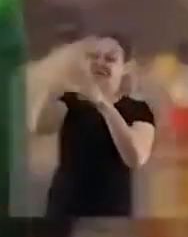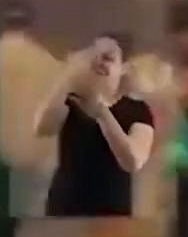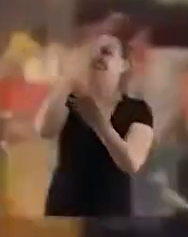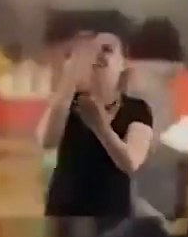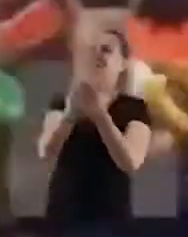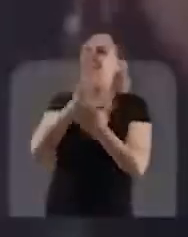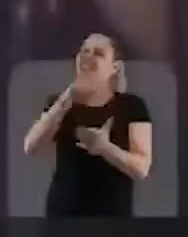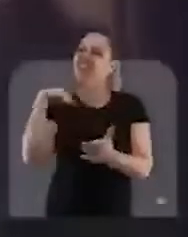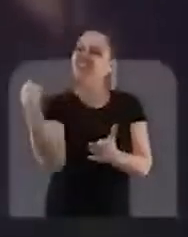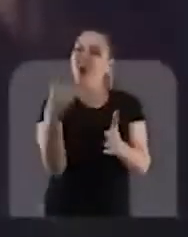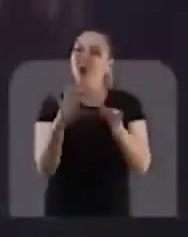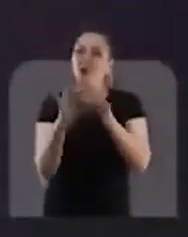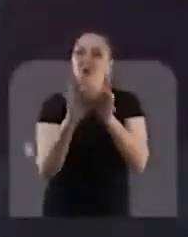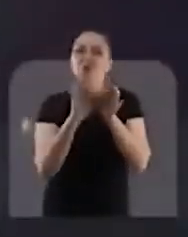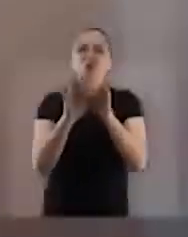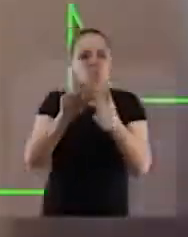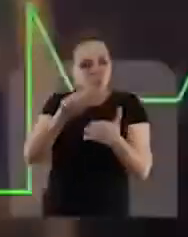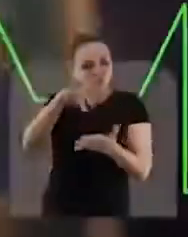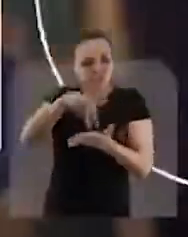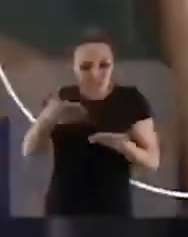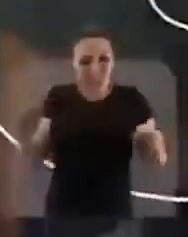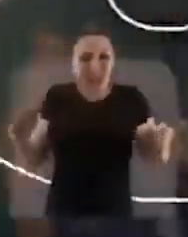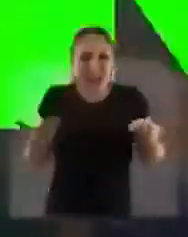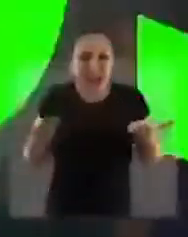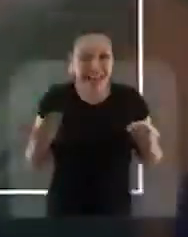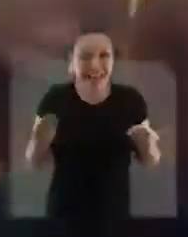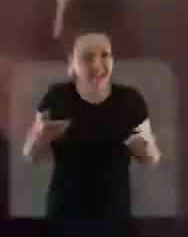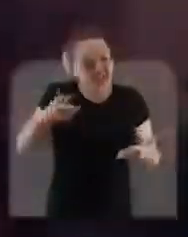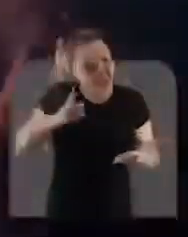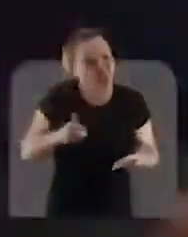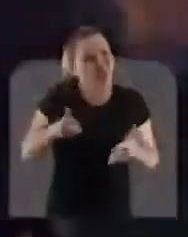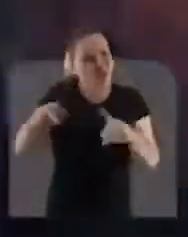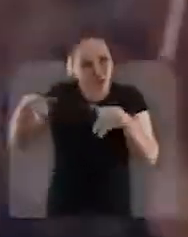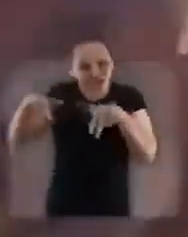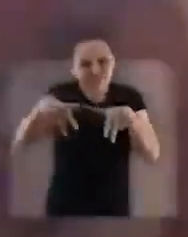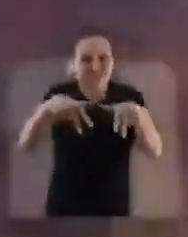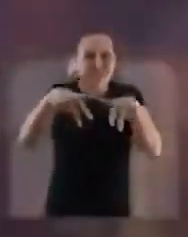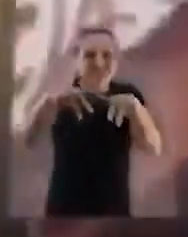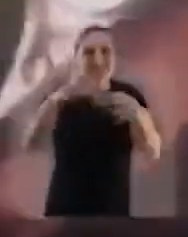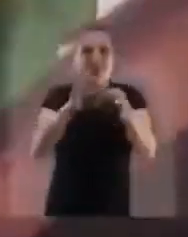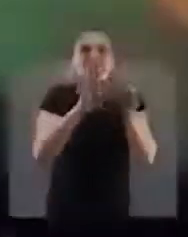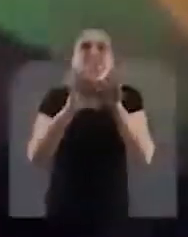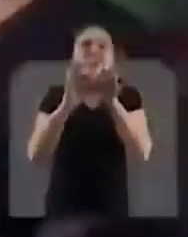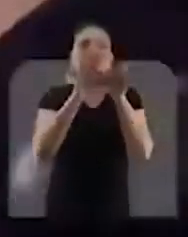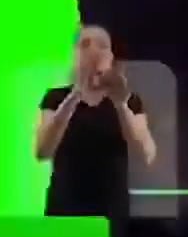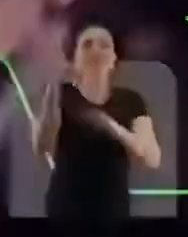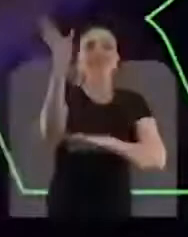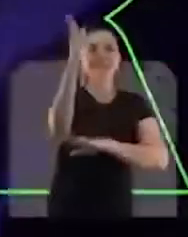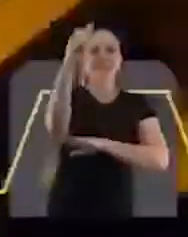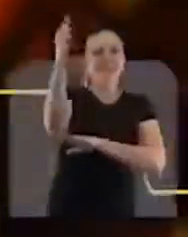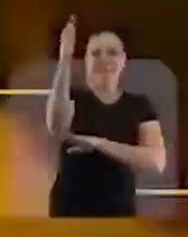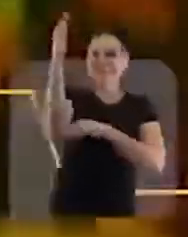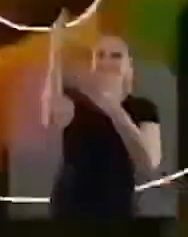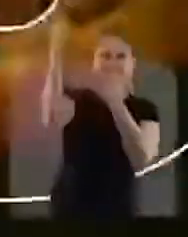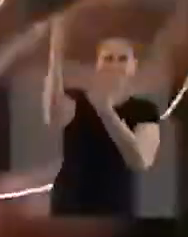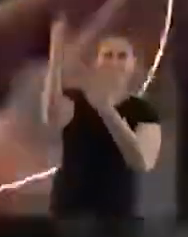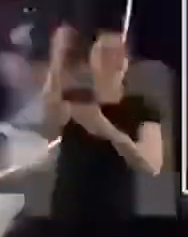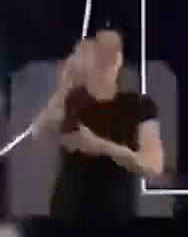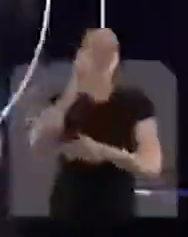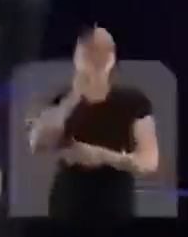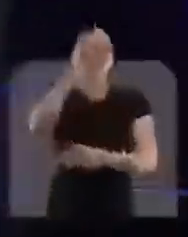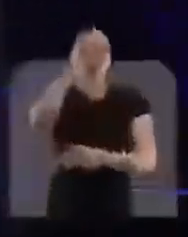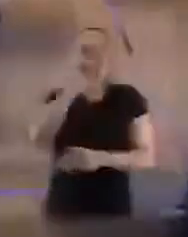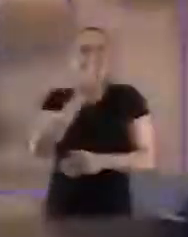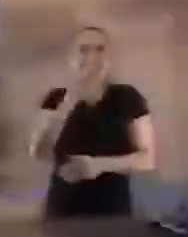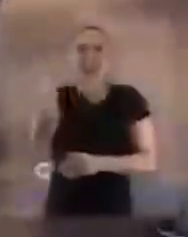aqui junto. E nós vamos seguir juntos. Aqui na bandeira brasileira, no verde, amarelo,